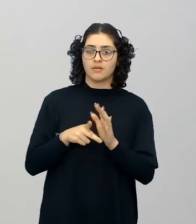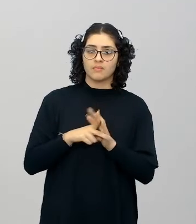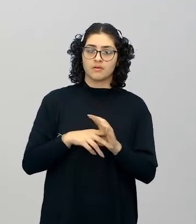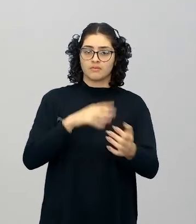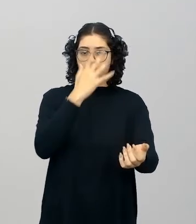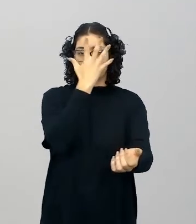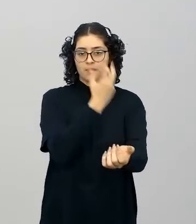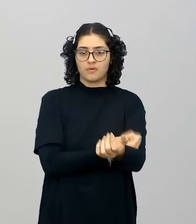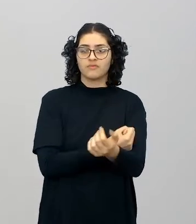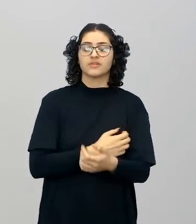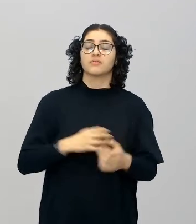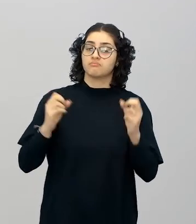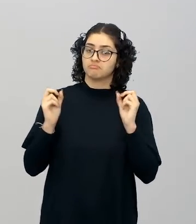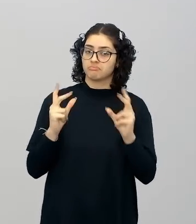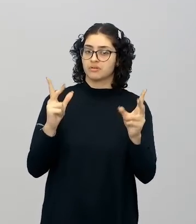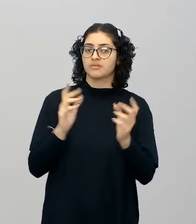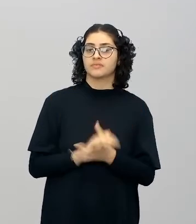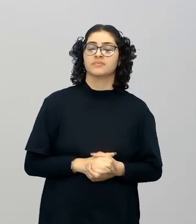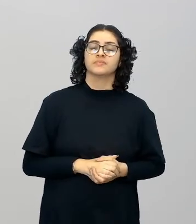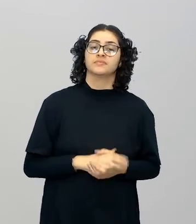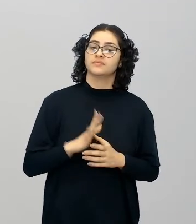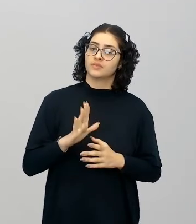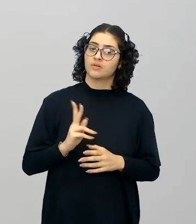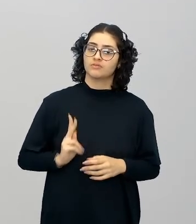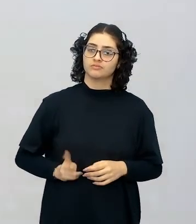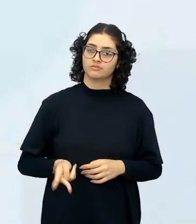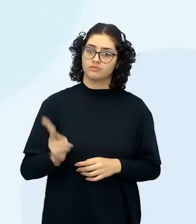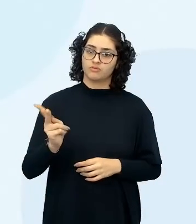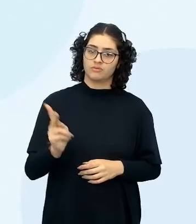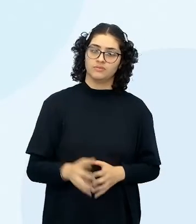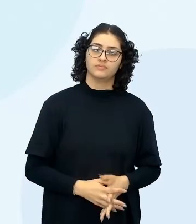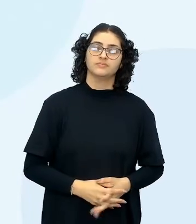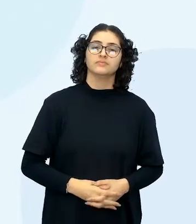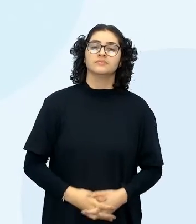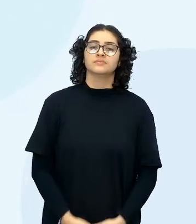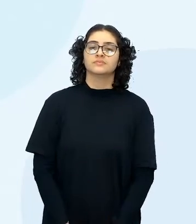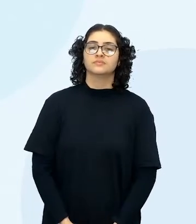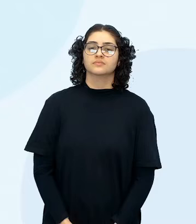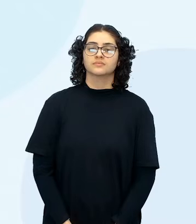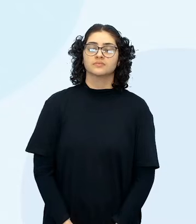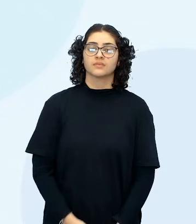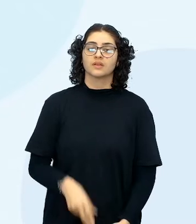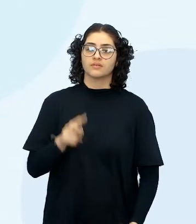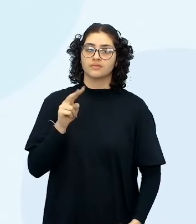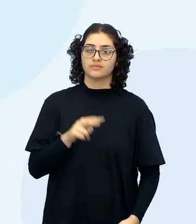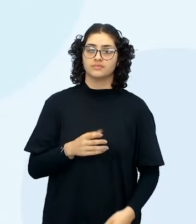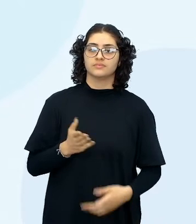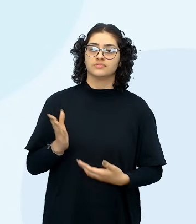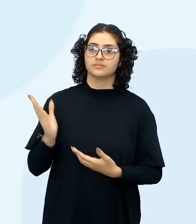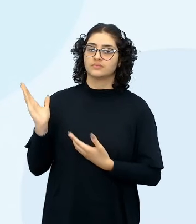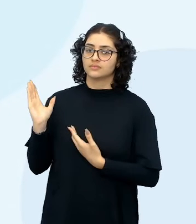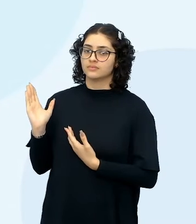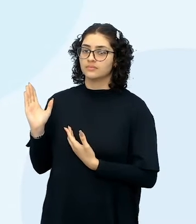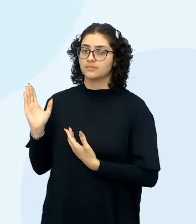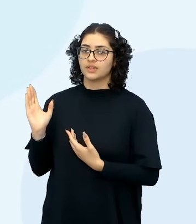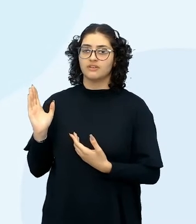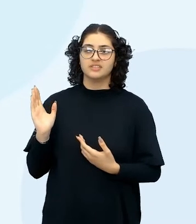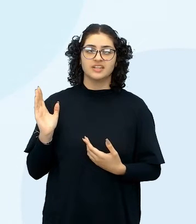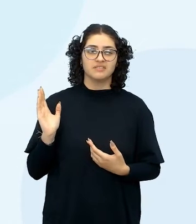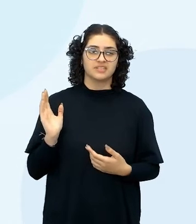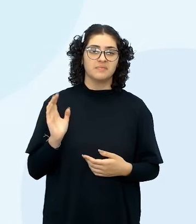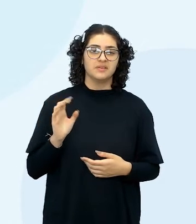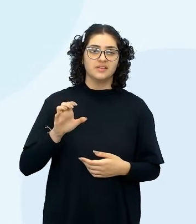hemofilia, ok? E aí, gente, seguindo então, né, vamos para os nossos aspectos aí da